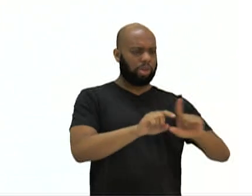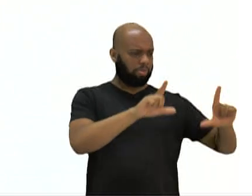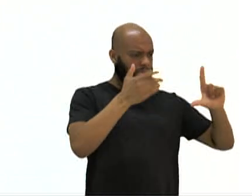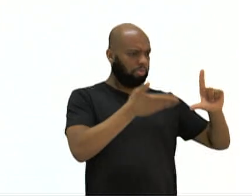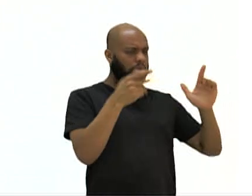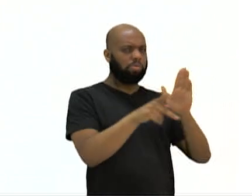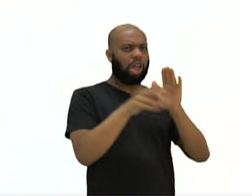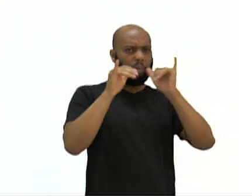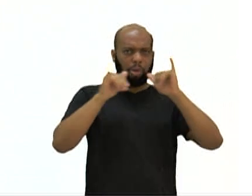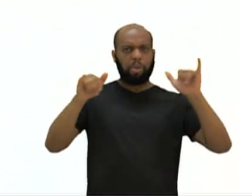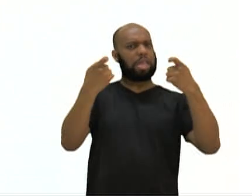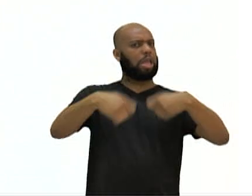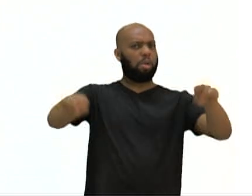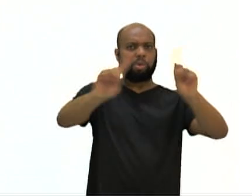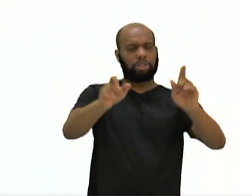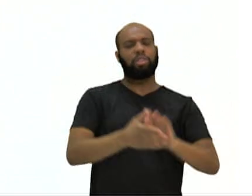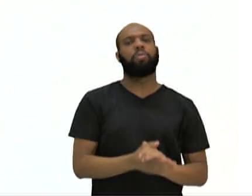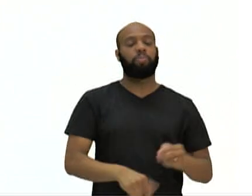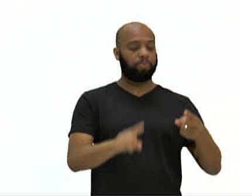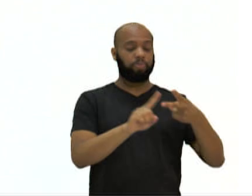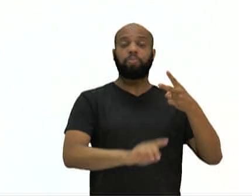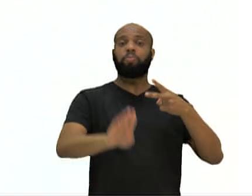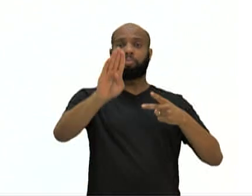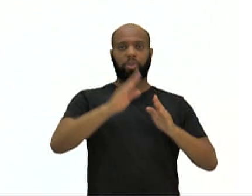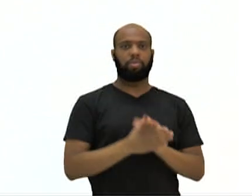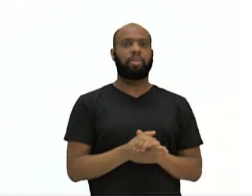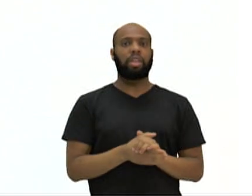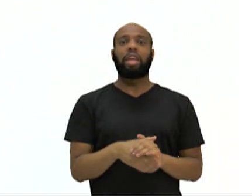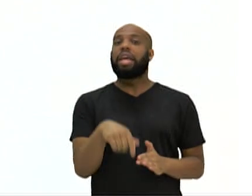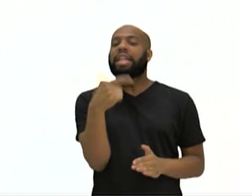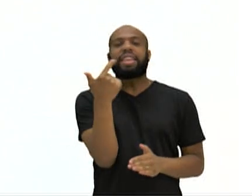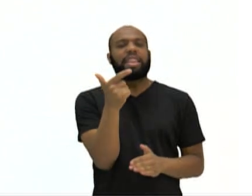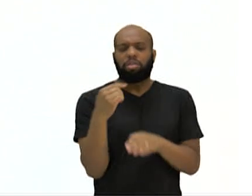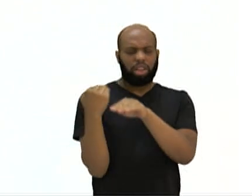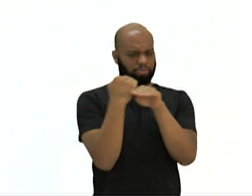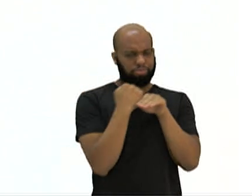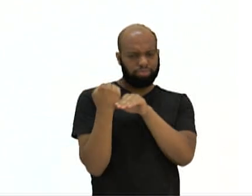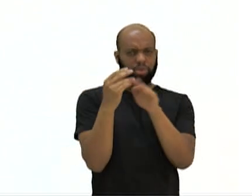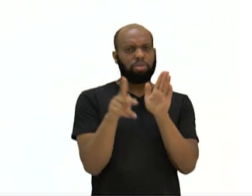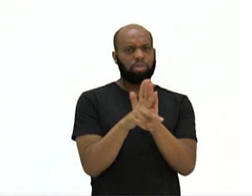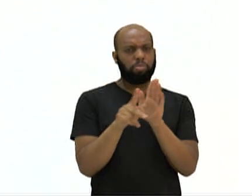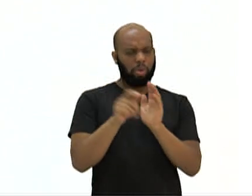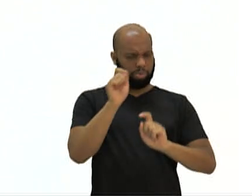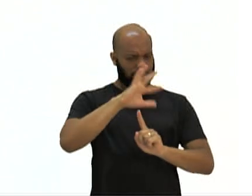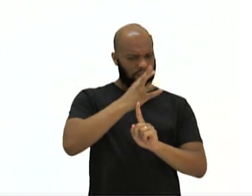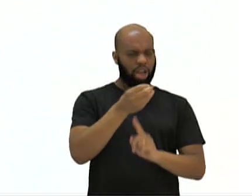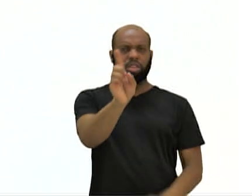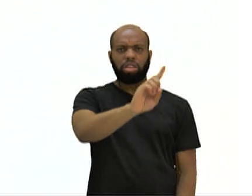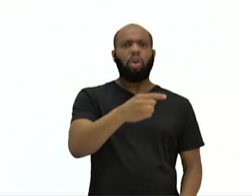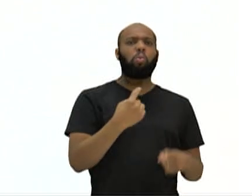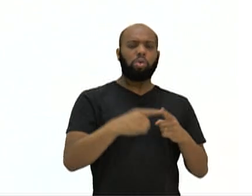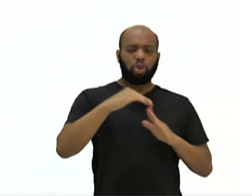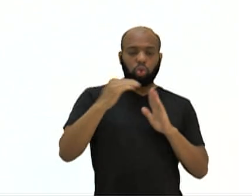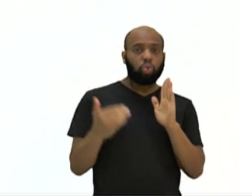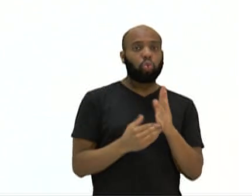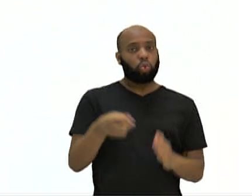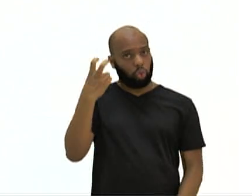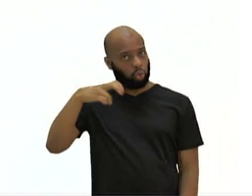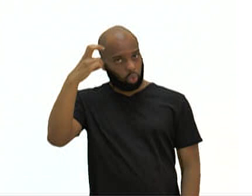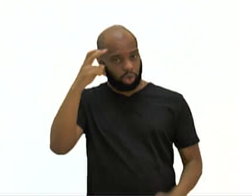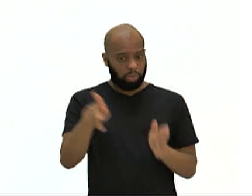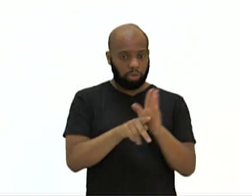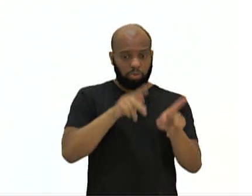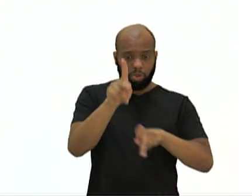publicitárias para ser divulgado para o público. A letra B. Não há uniformização artística, pois toda a cultura de massa se caracteriza